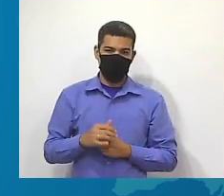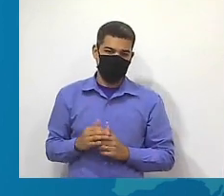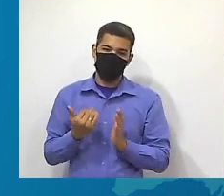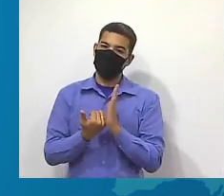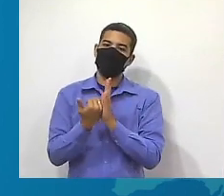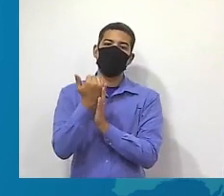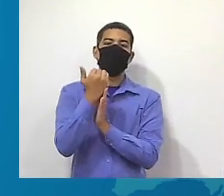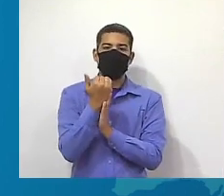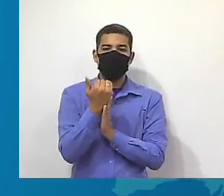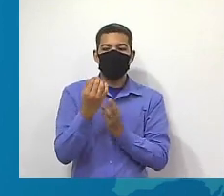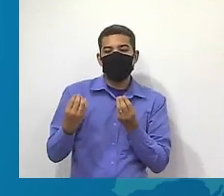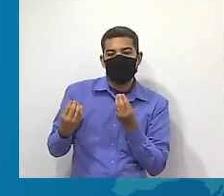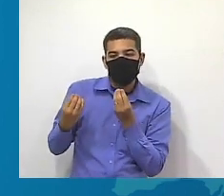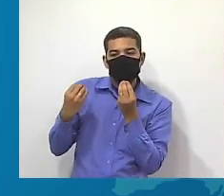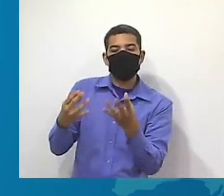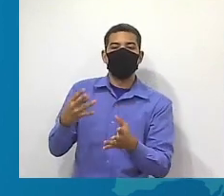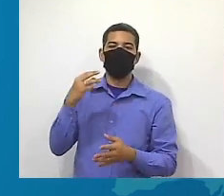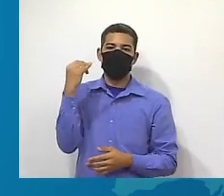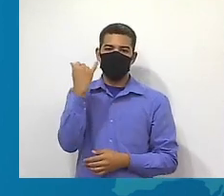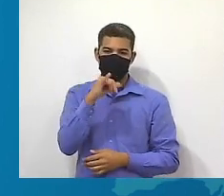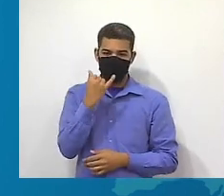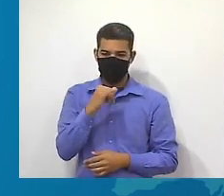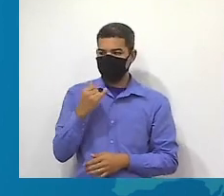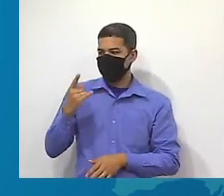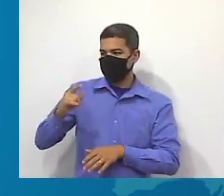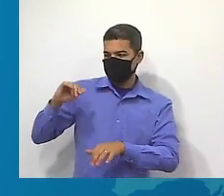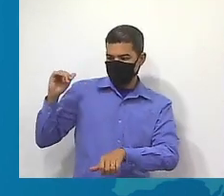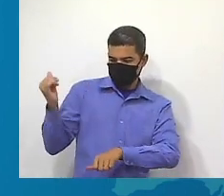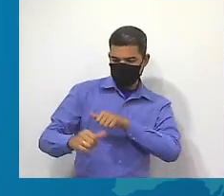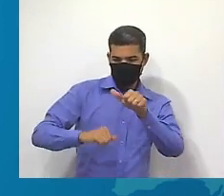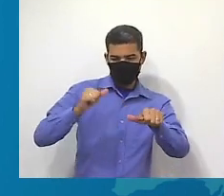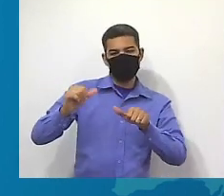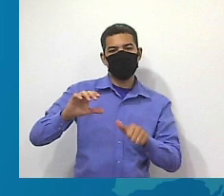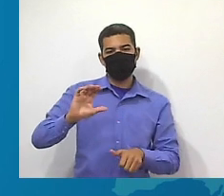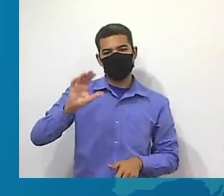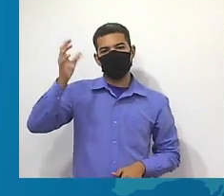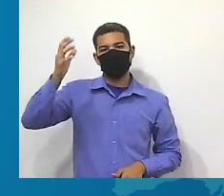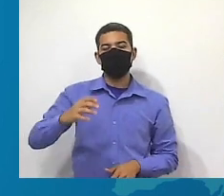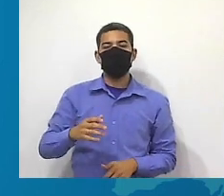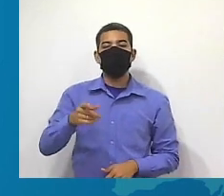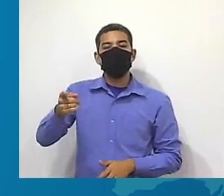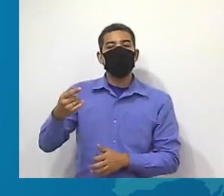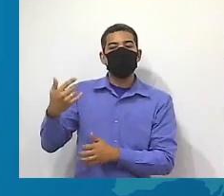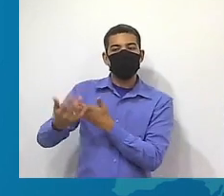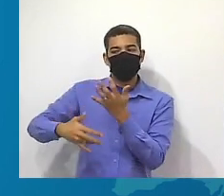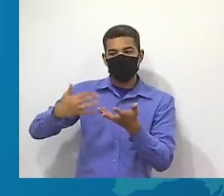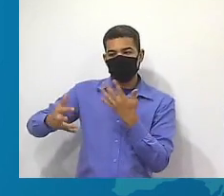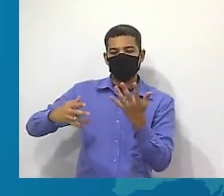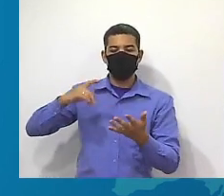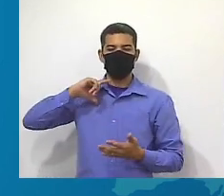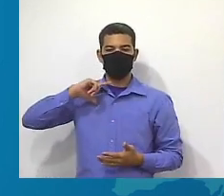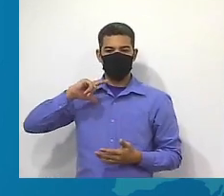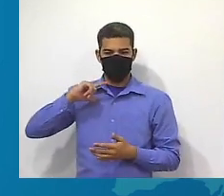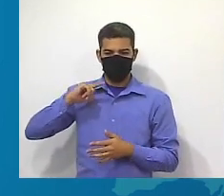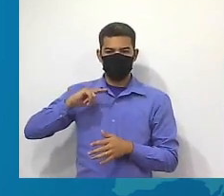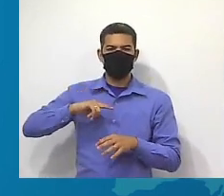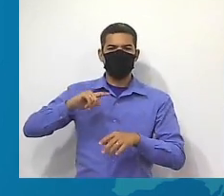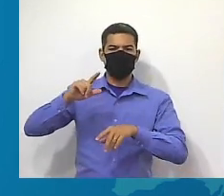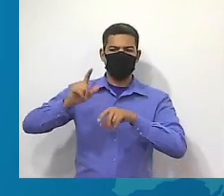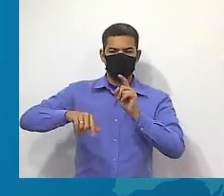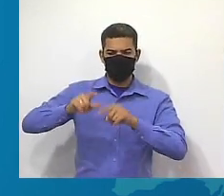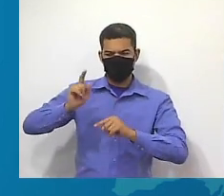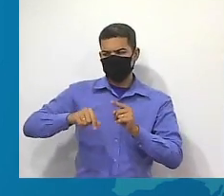precisa fornecer calor para que essas transições aconteçam. E esse calor é absorvido por esse material, por